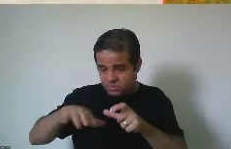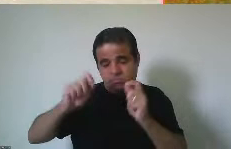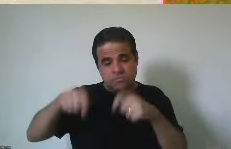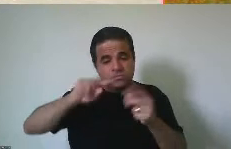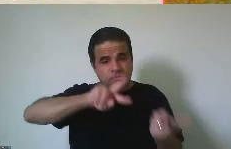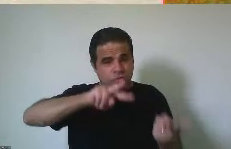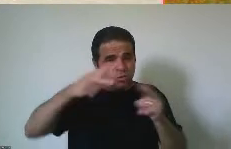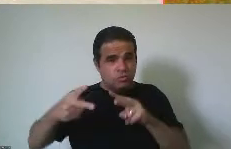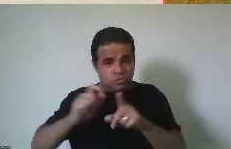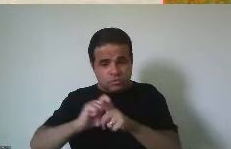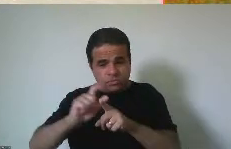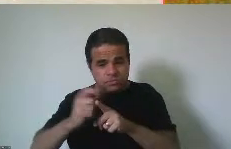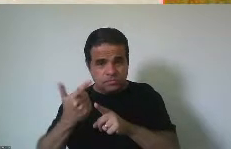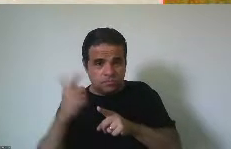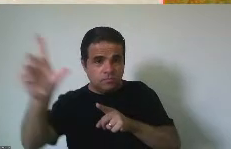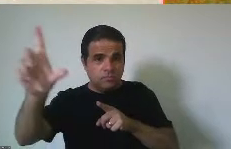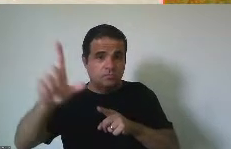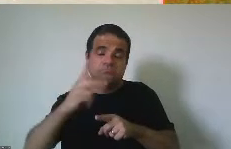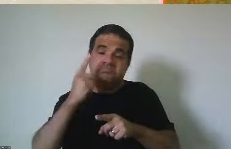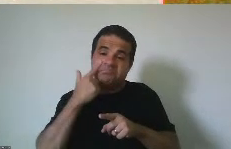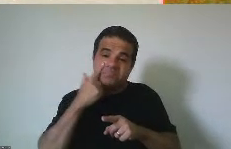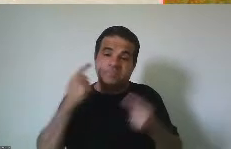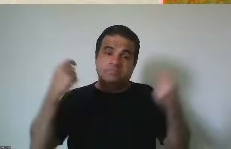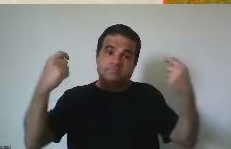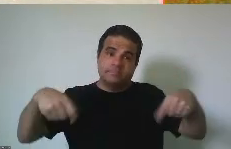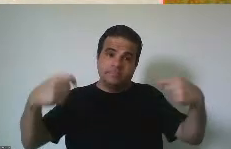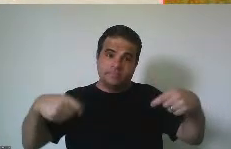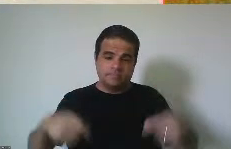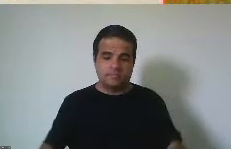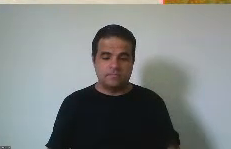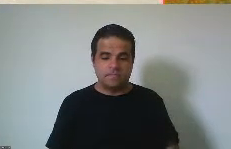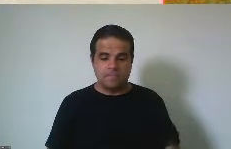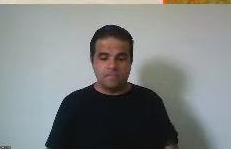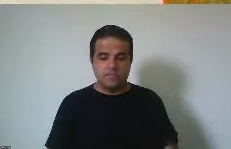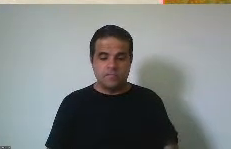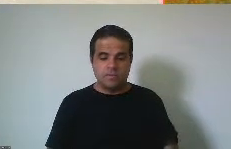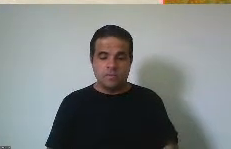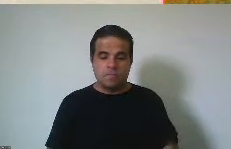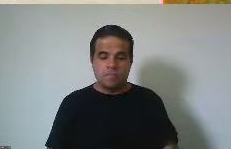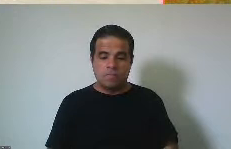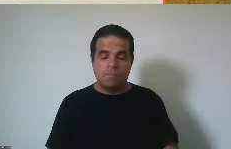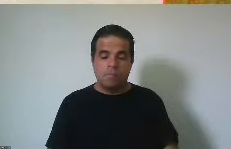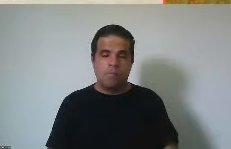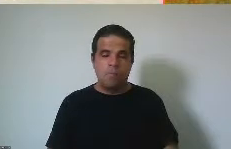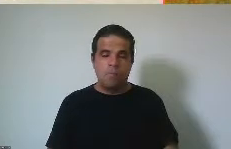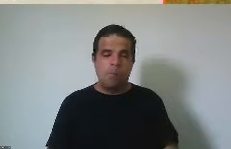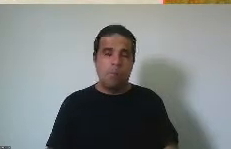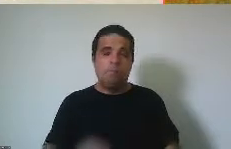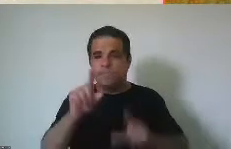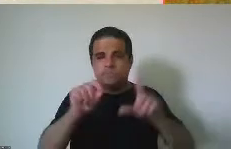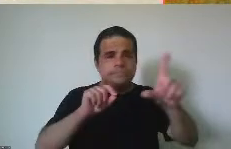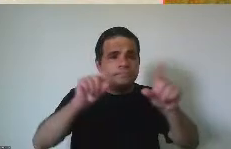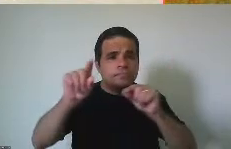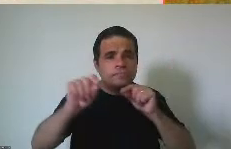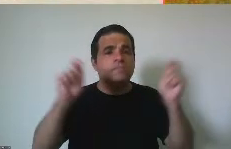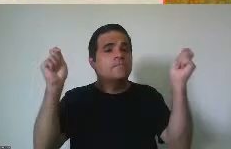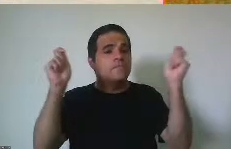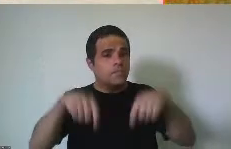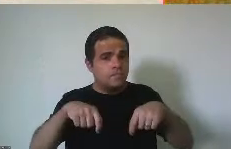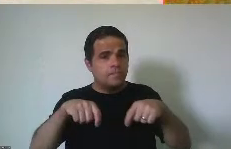para um outro onde isso seja necessário Então ela também é uma alternativa a